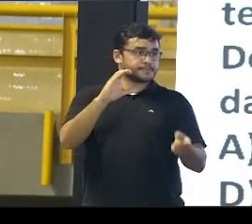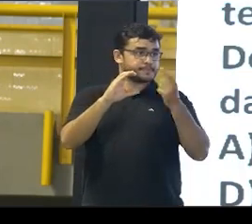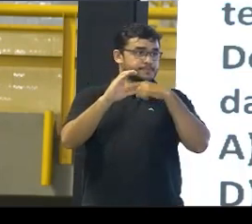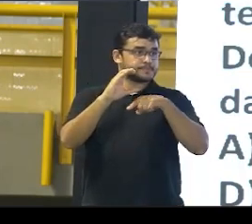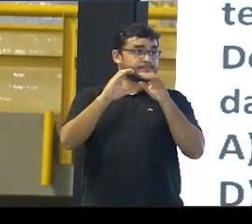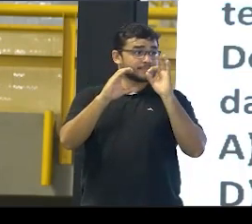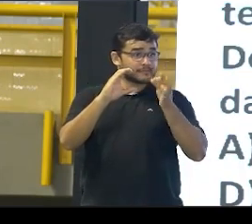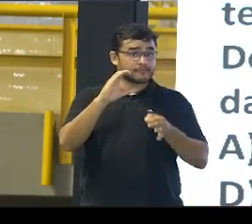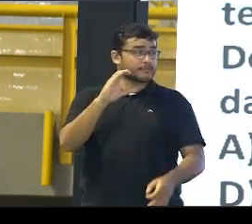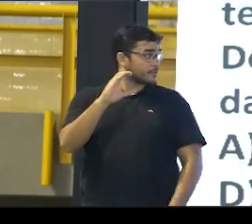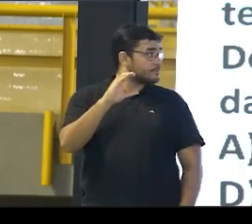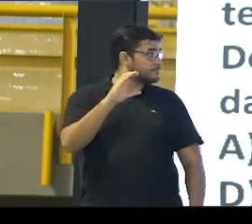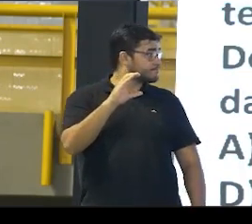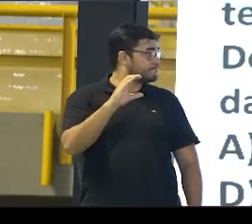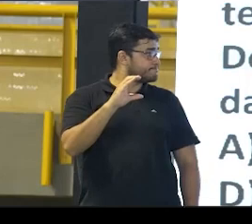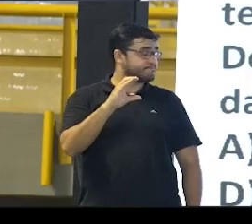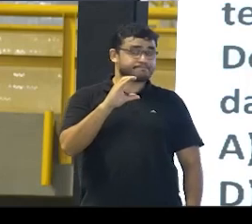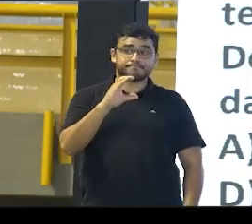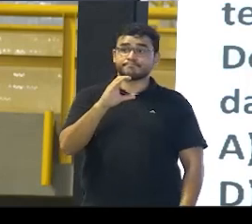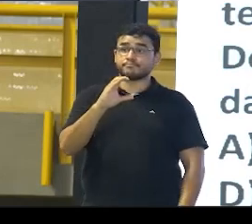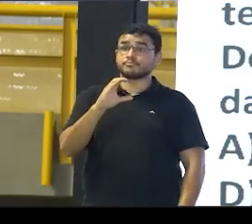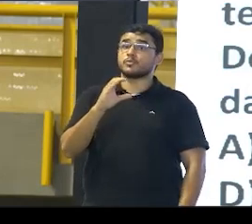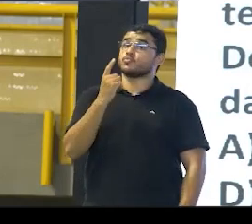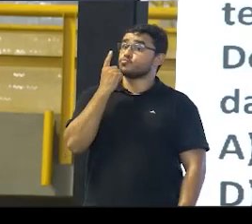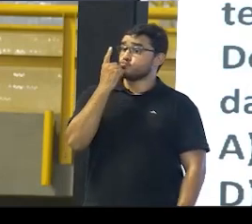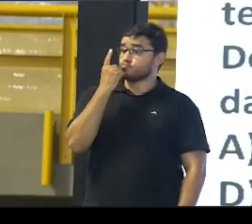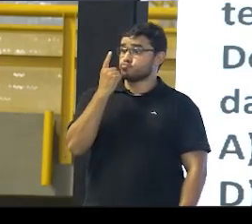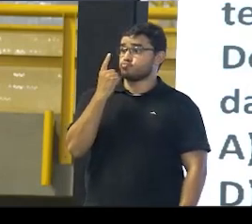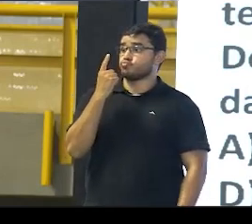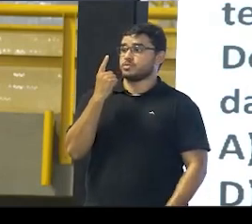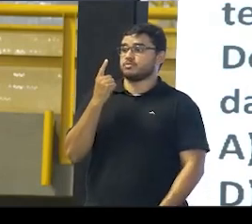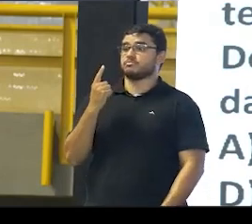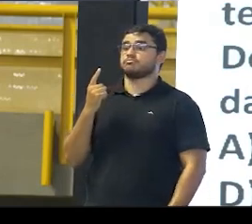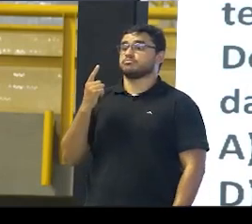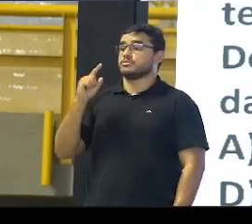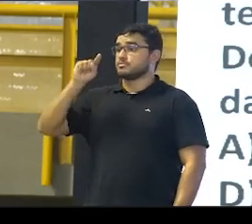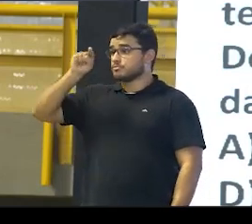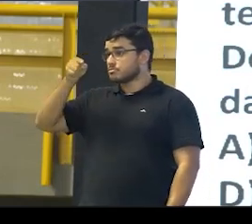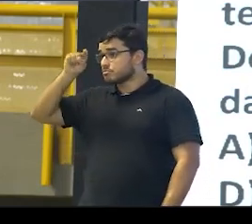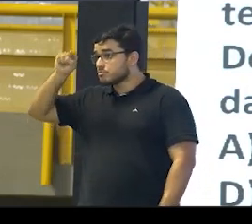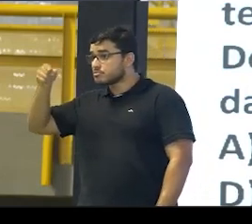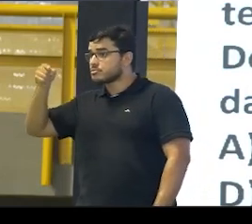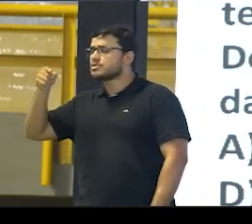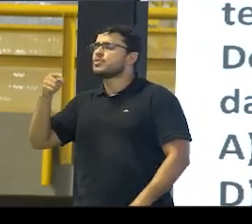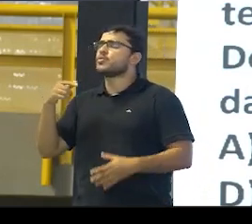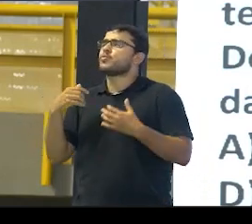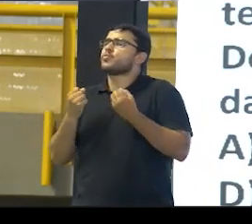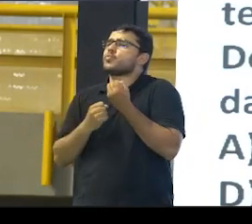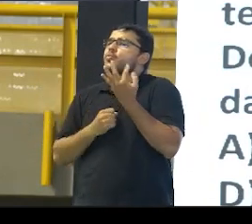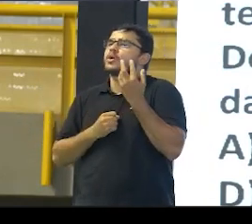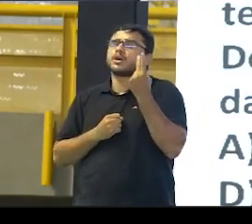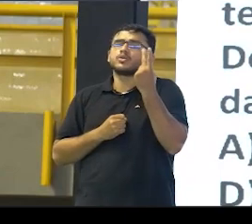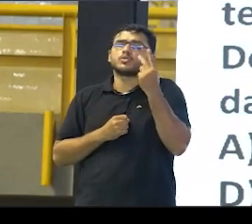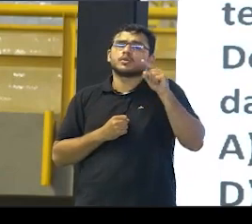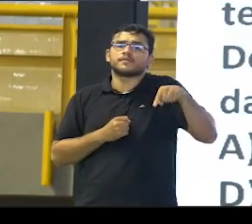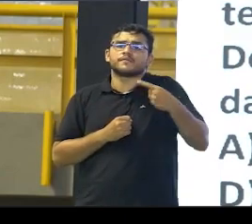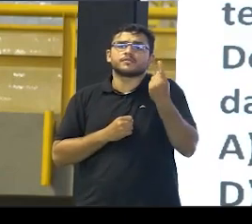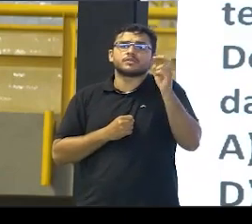Polegadas. Se ele quisesse esse resultado em centímetros, você multiplicaria